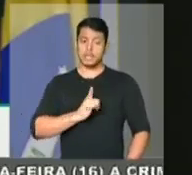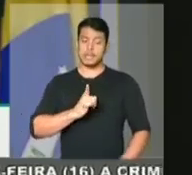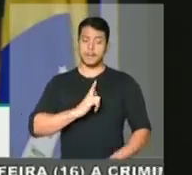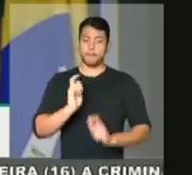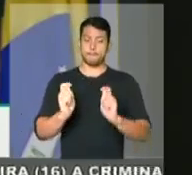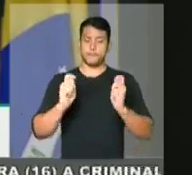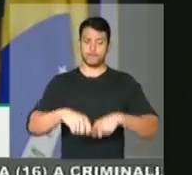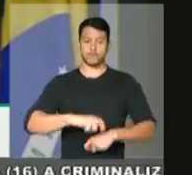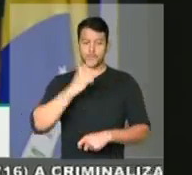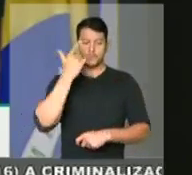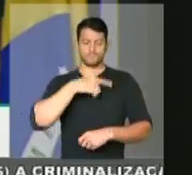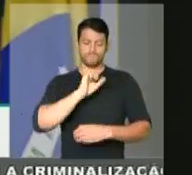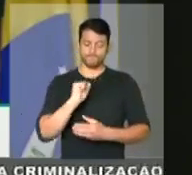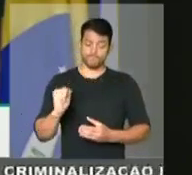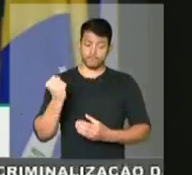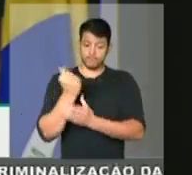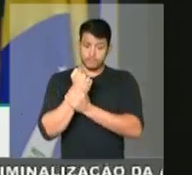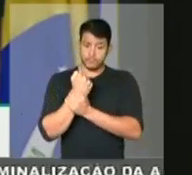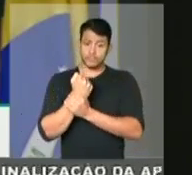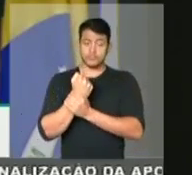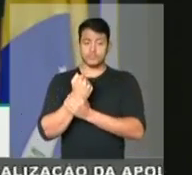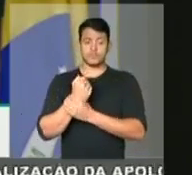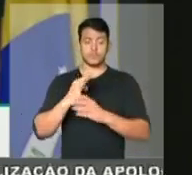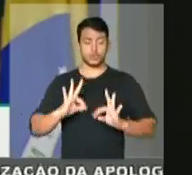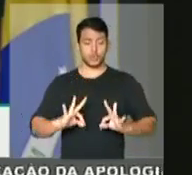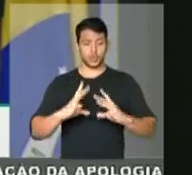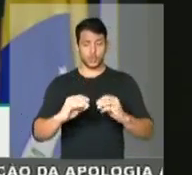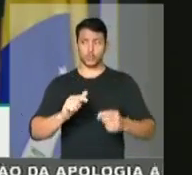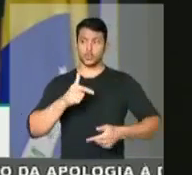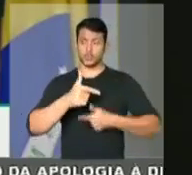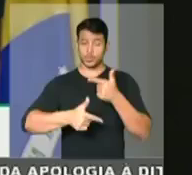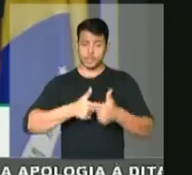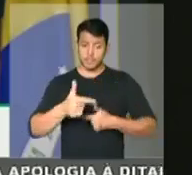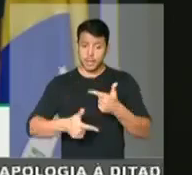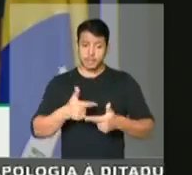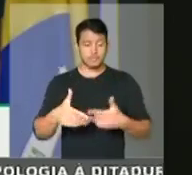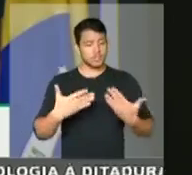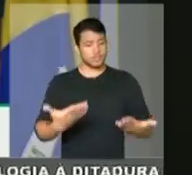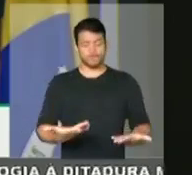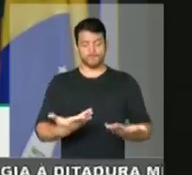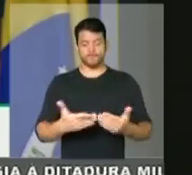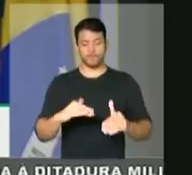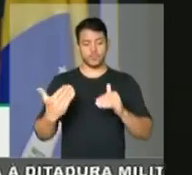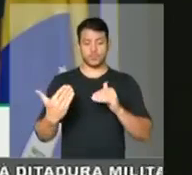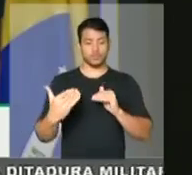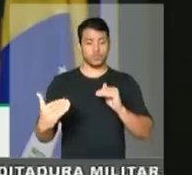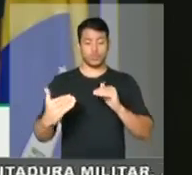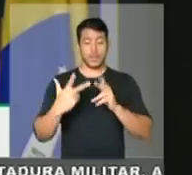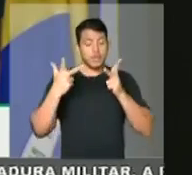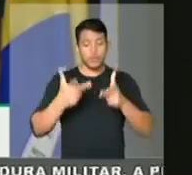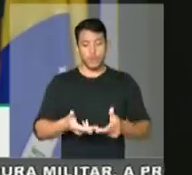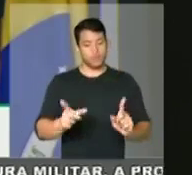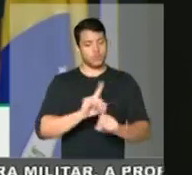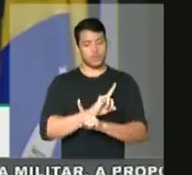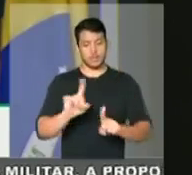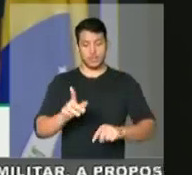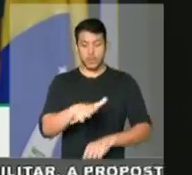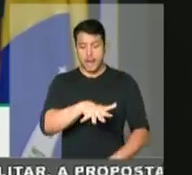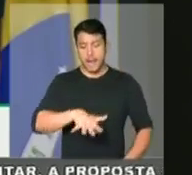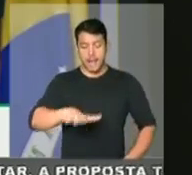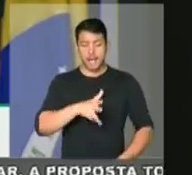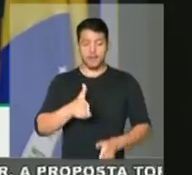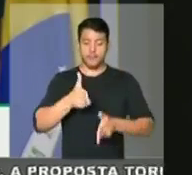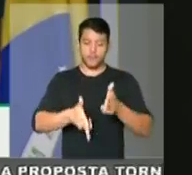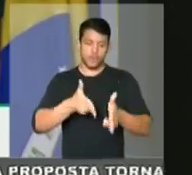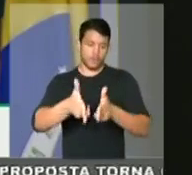si só garantir a plena segurança das operações e terceiros não se confirma no setor ferroviário, nas